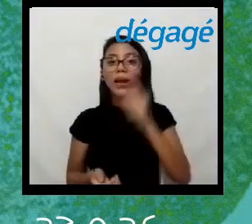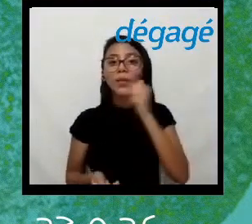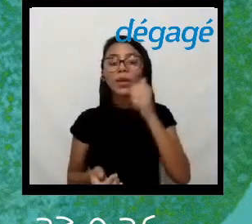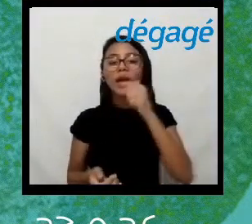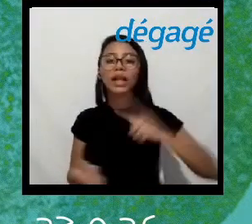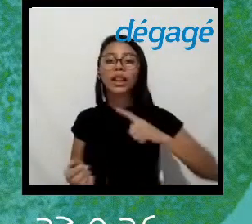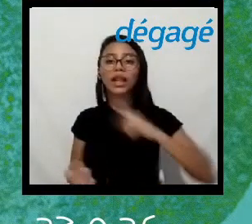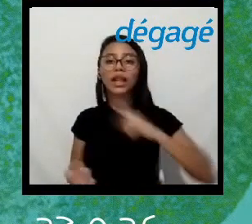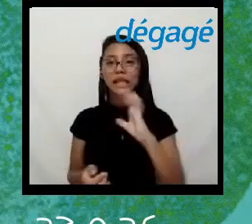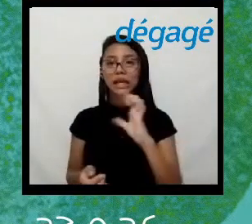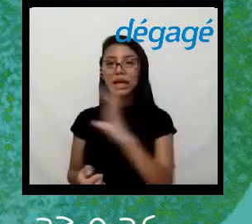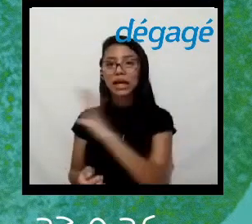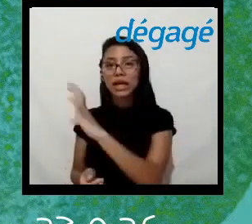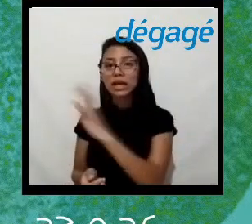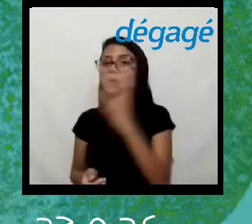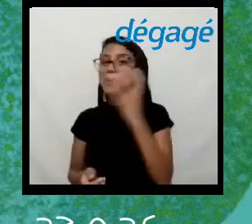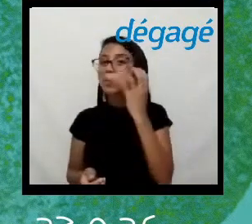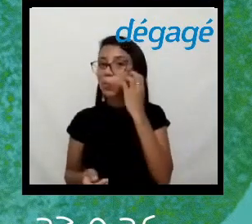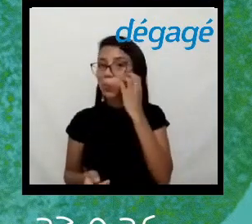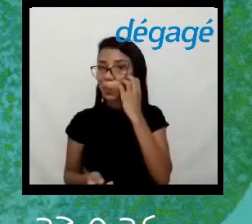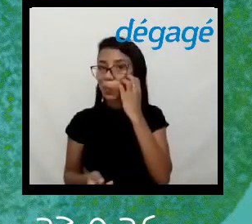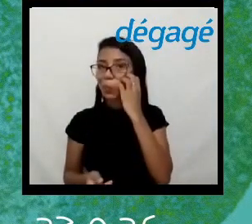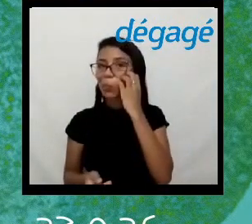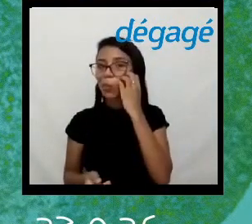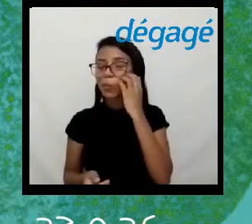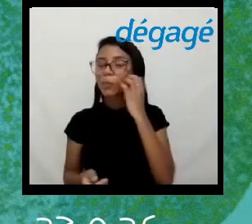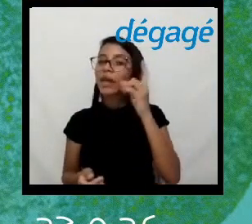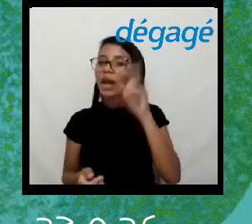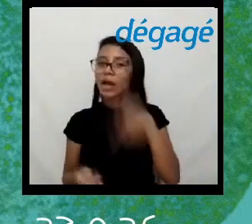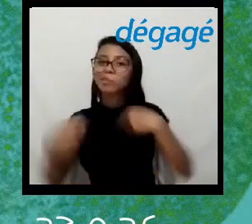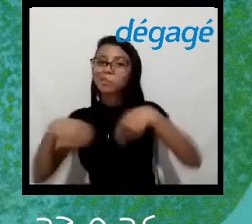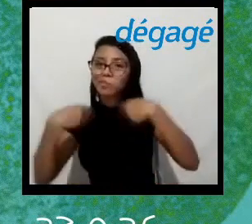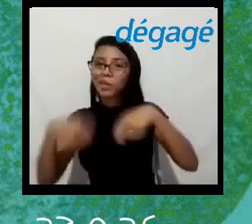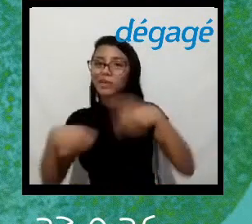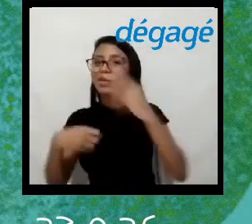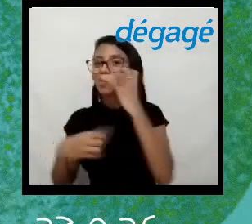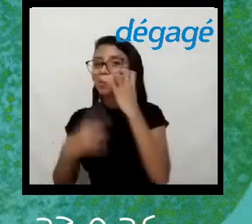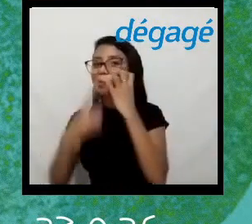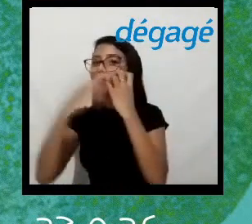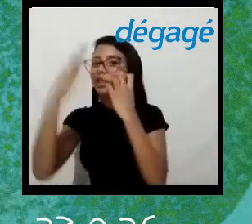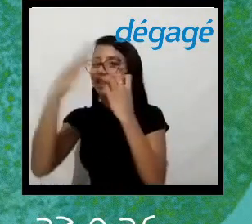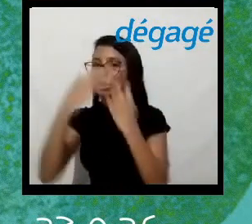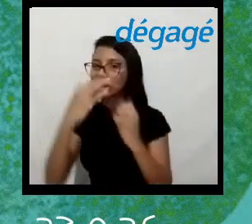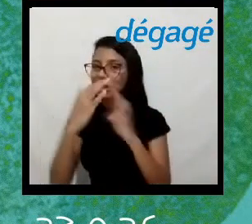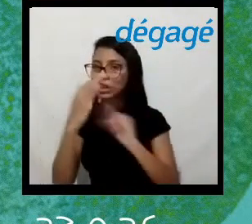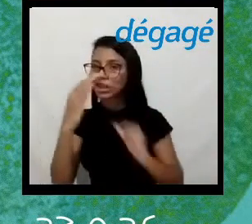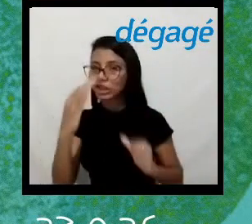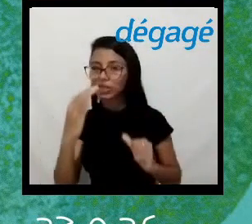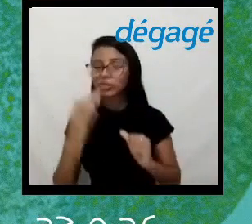Amazonas, do encontro entre teatro, mito e ciência de prevenção